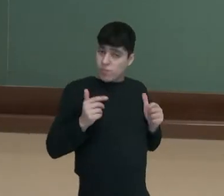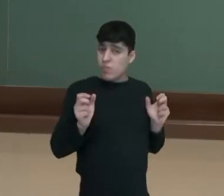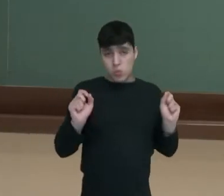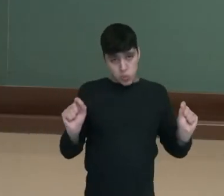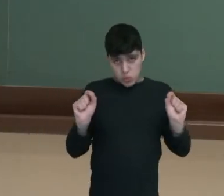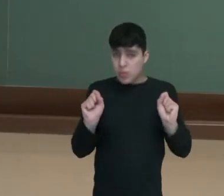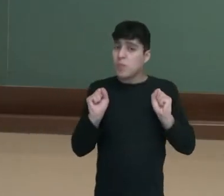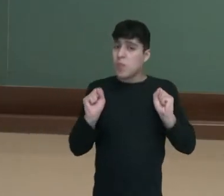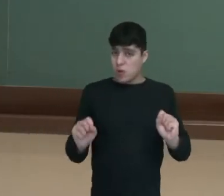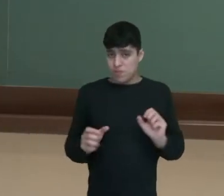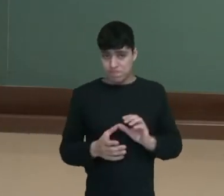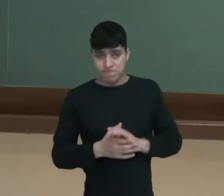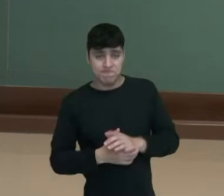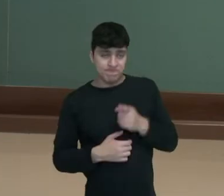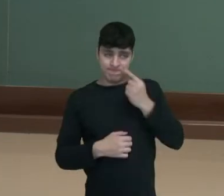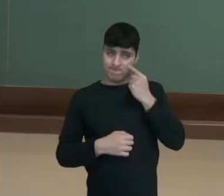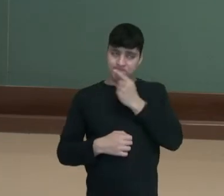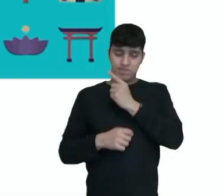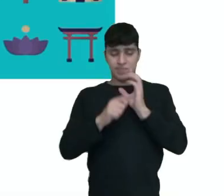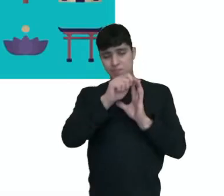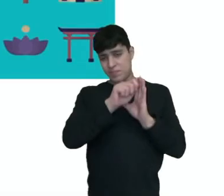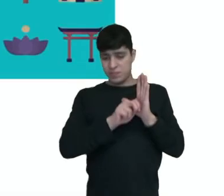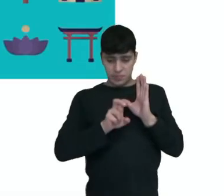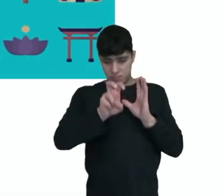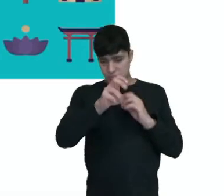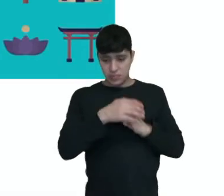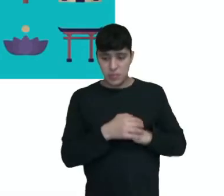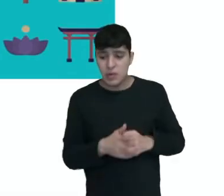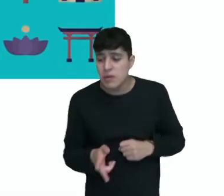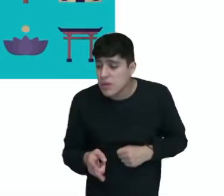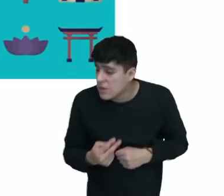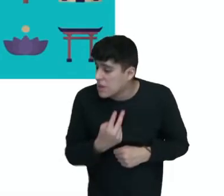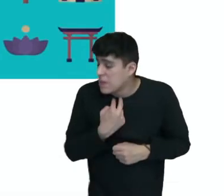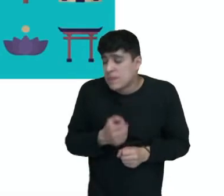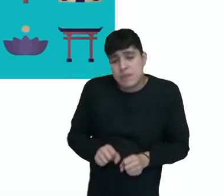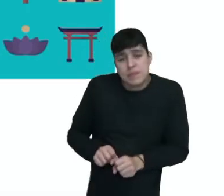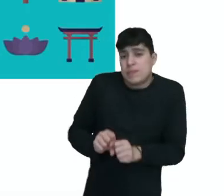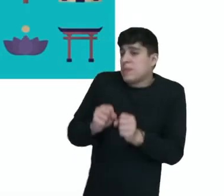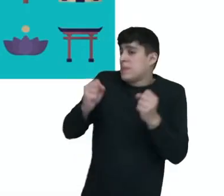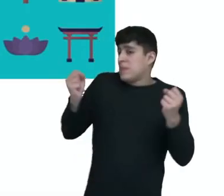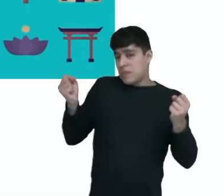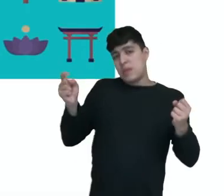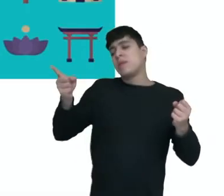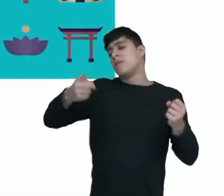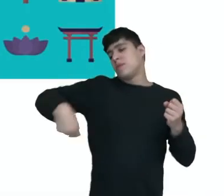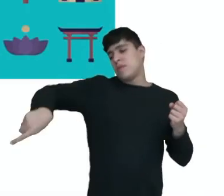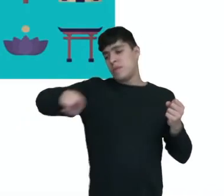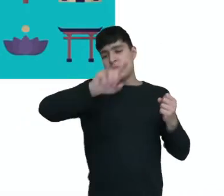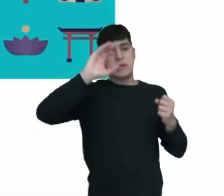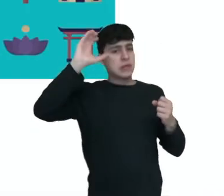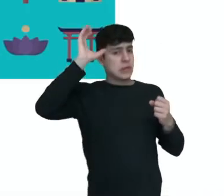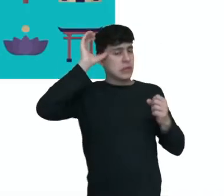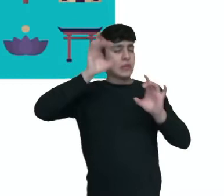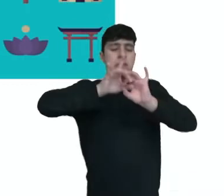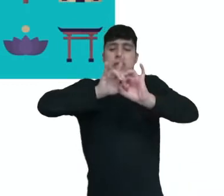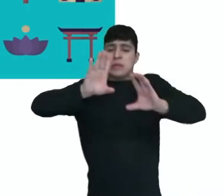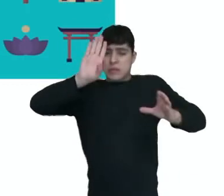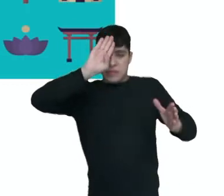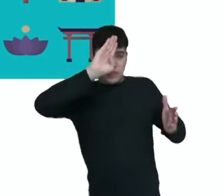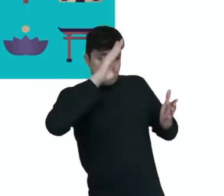Olha que fala o artigo 5º. É inviolável a liberdade de consciência e de crença.